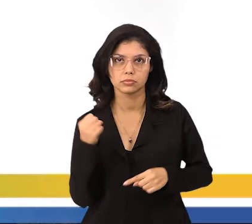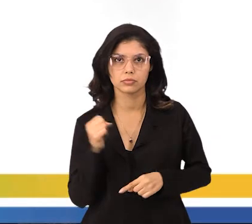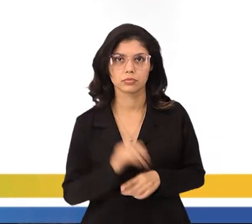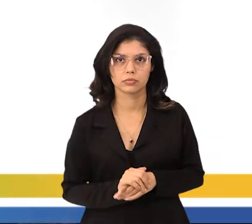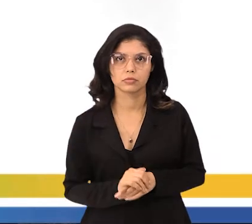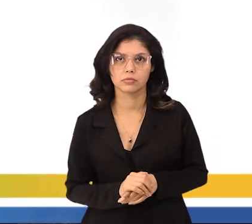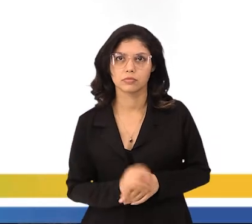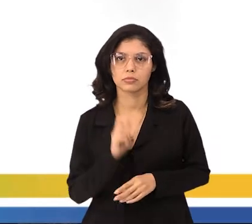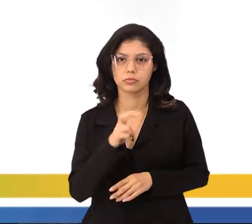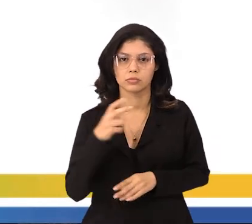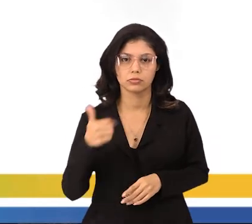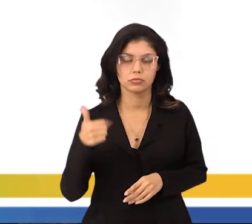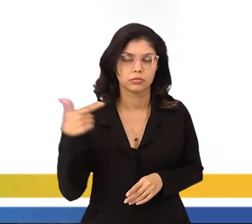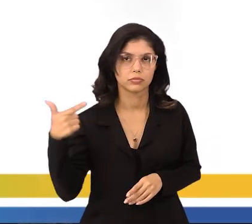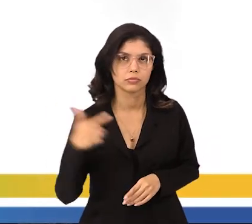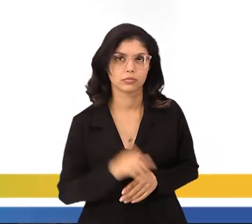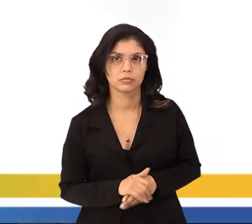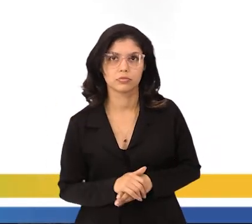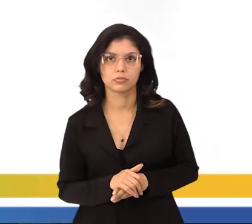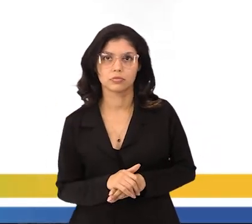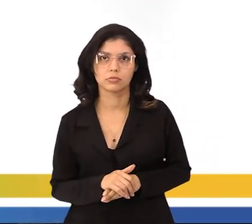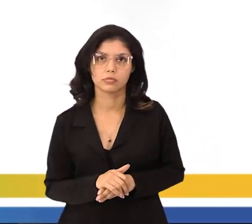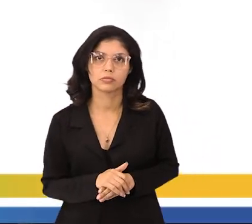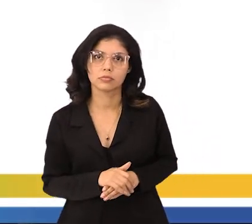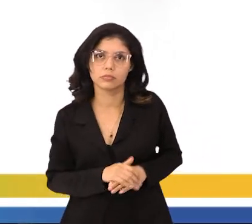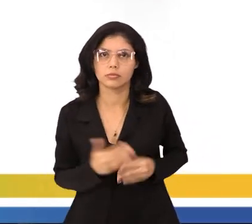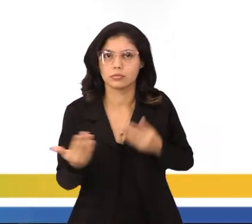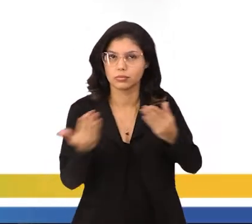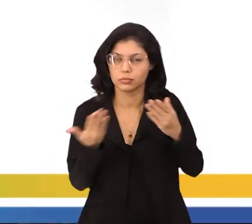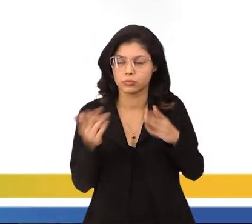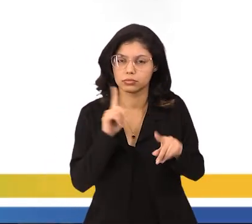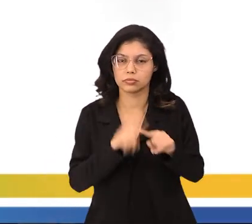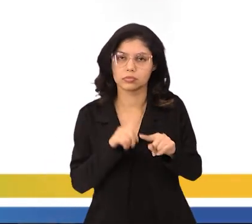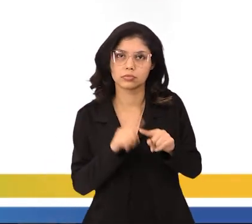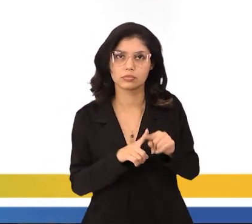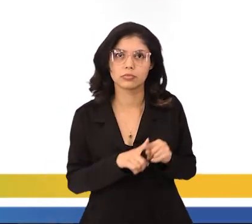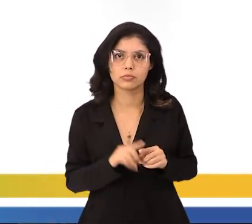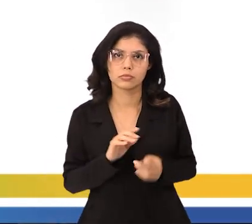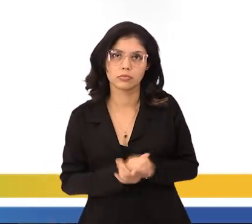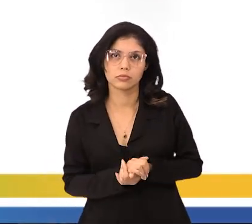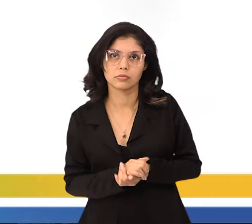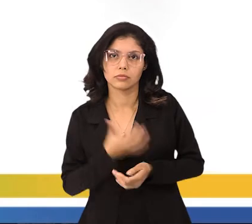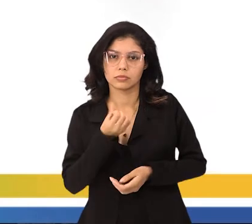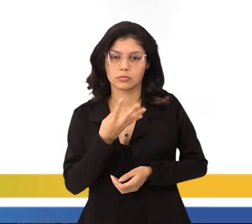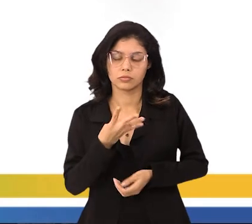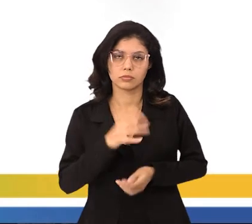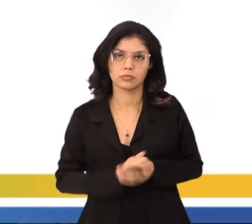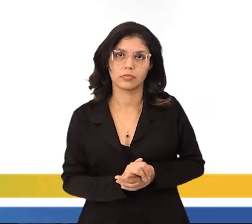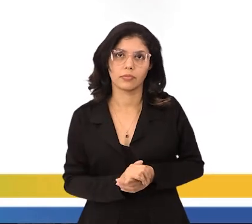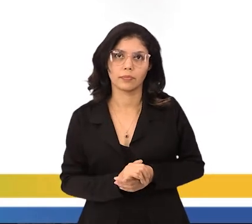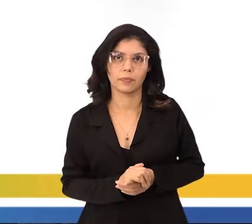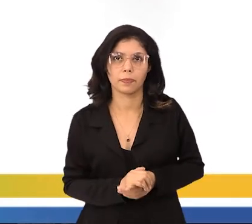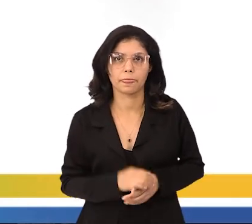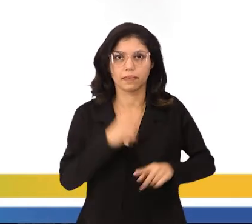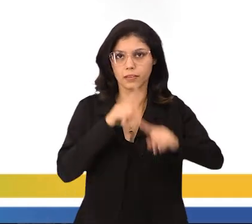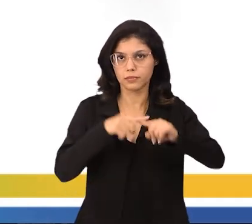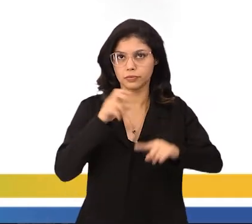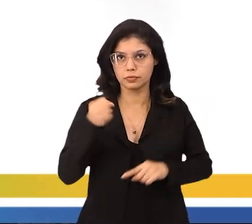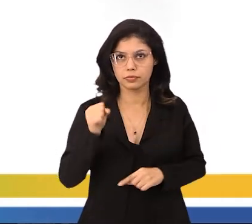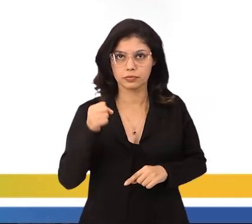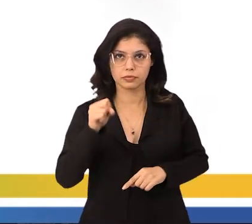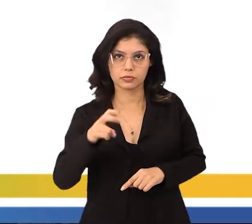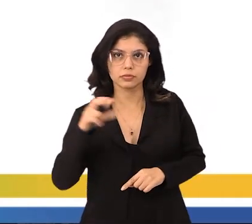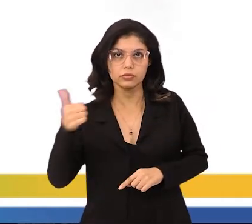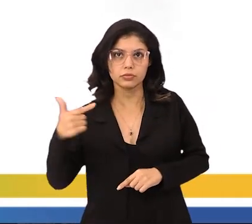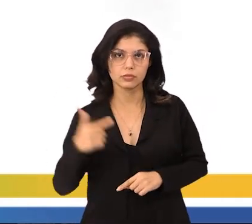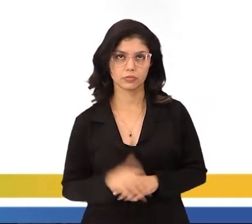igual a 512. Você pode fazer a associativa, né? Multiplicar 8 vezes 8 igual a 64. 64 vezes 8,